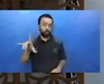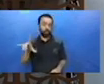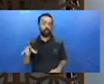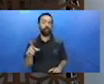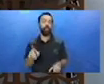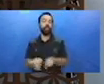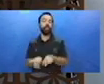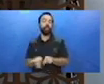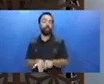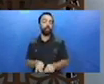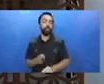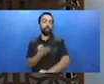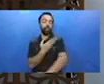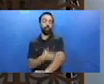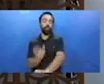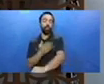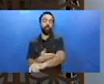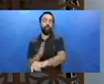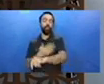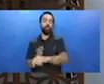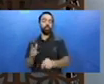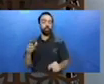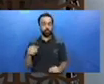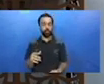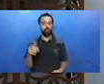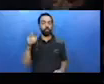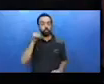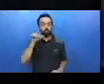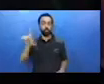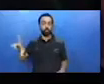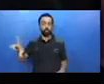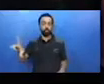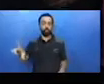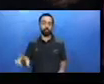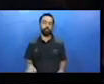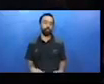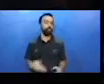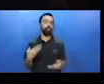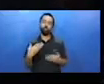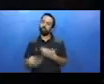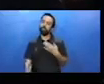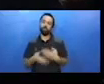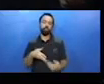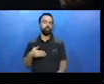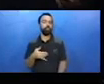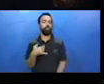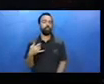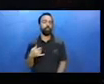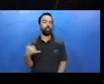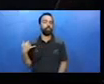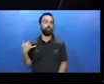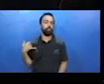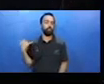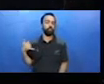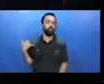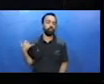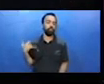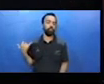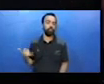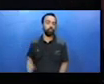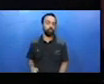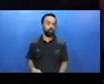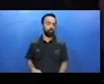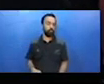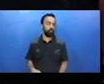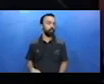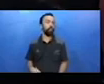isso? Você aprende ela em qualquer fase da vida, né? Mas como na primeira infância é um pouquinho mais fácil, só que a gente consegue melhorar